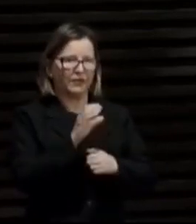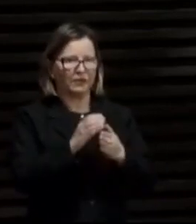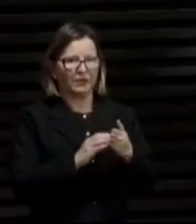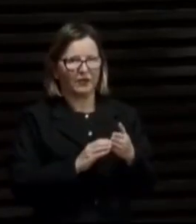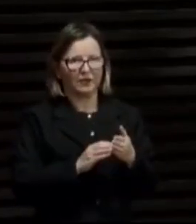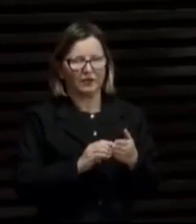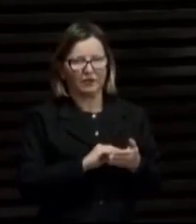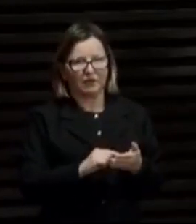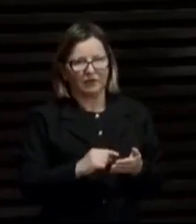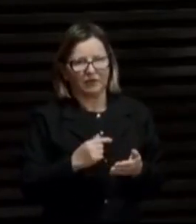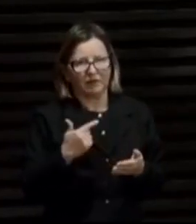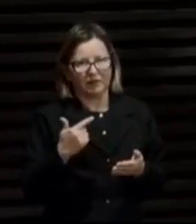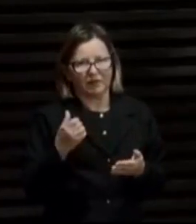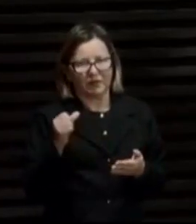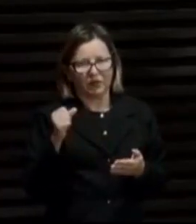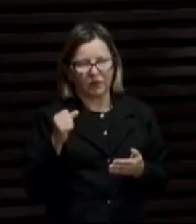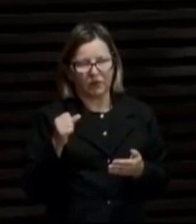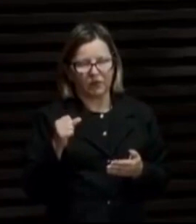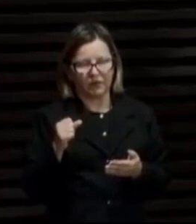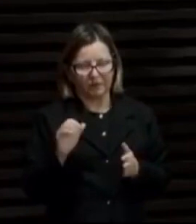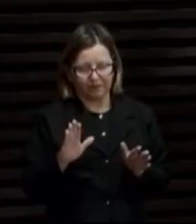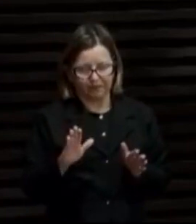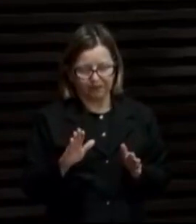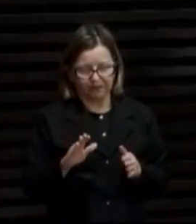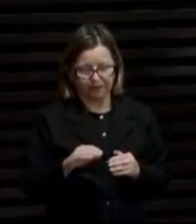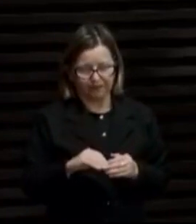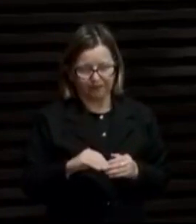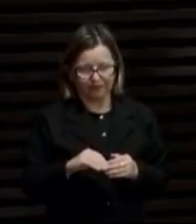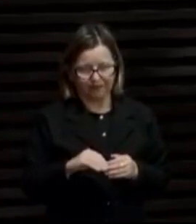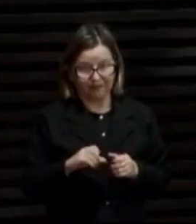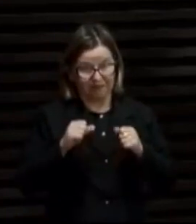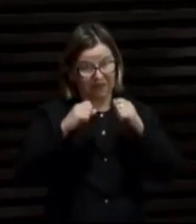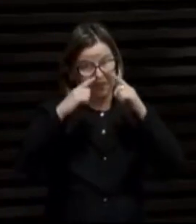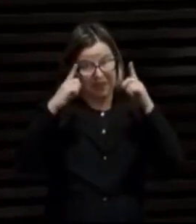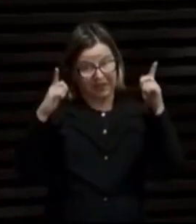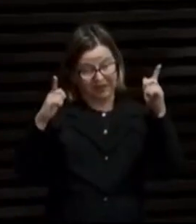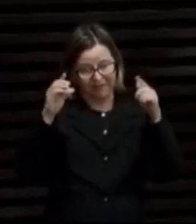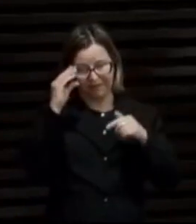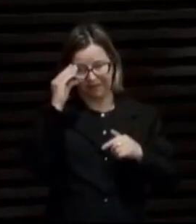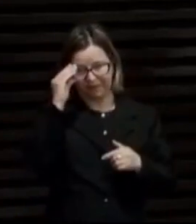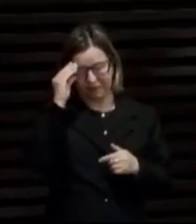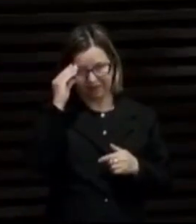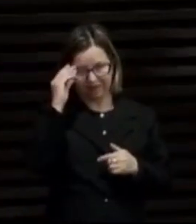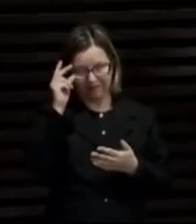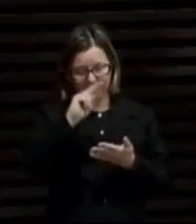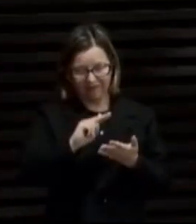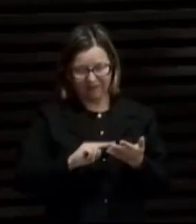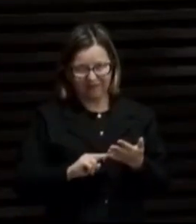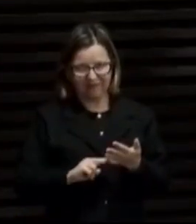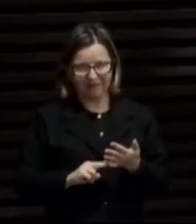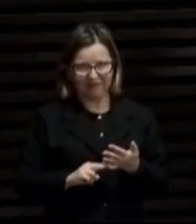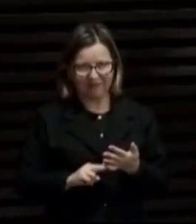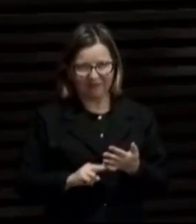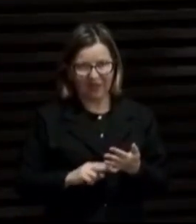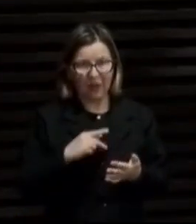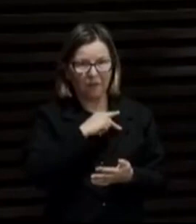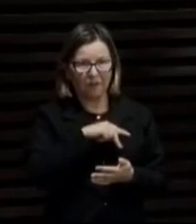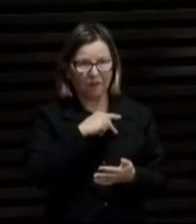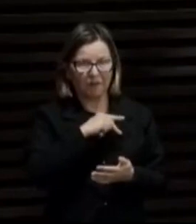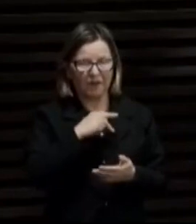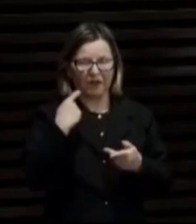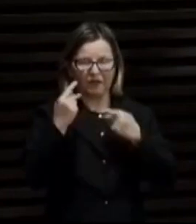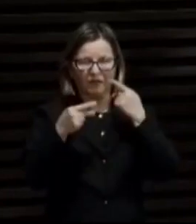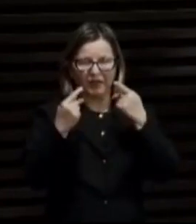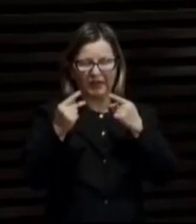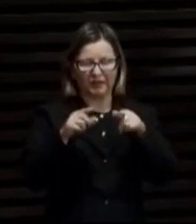4,28, mais claro do que isso aqui não dá. Vamos só a primeira parte aqui, ó. Paulo está dizendo para os